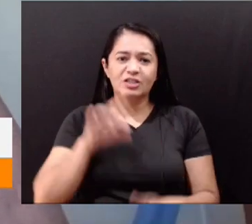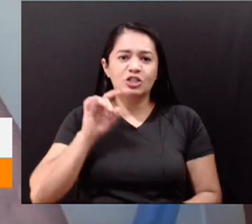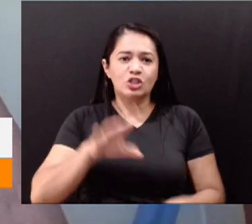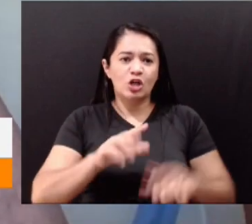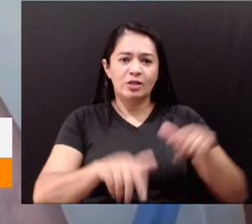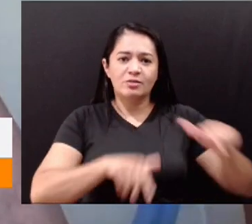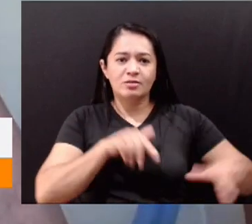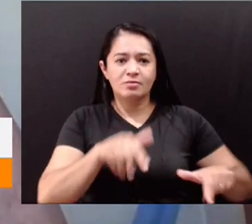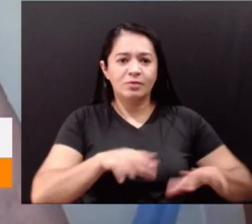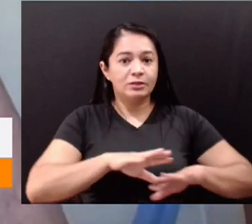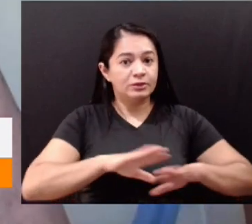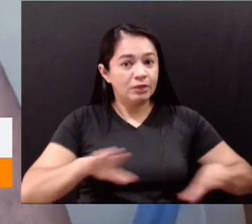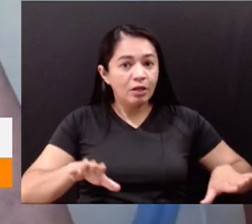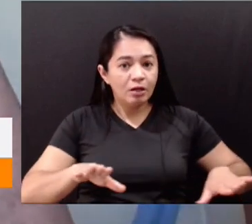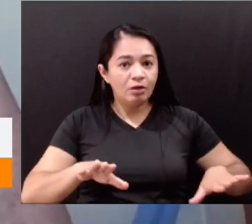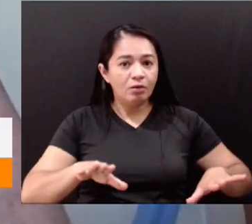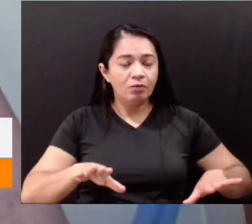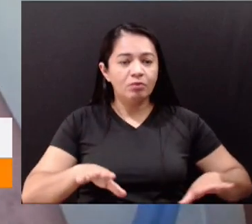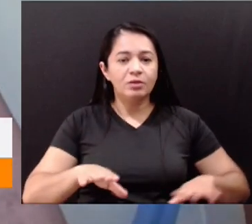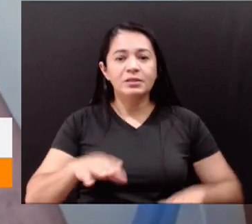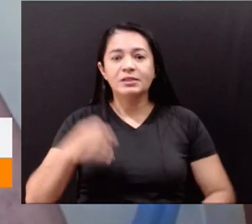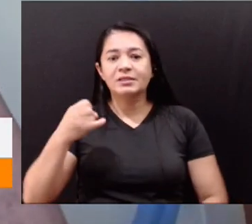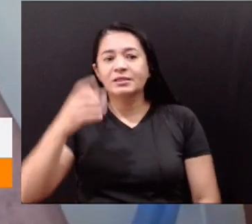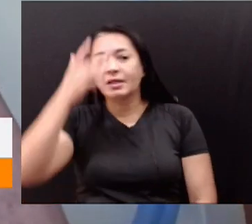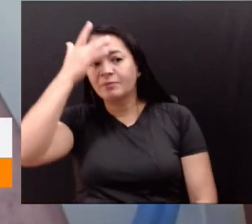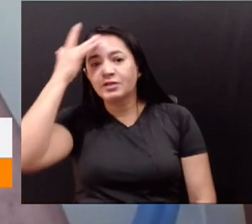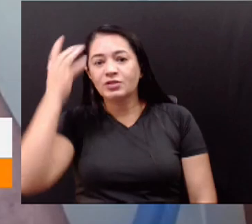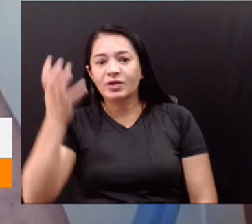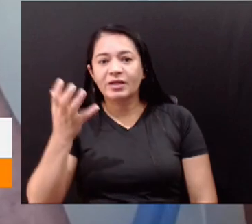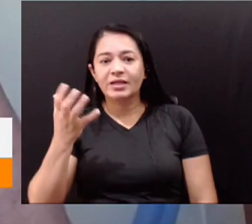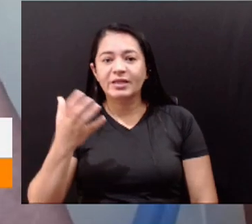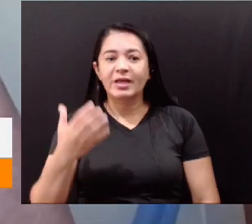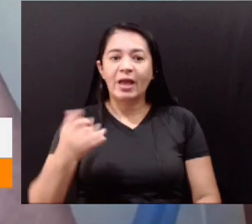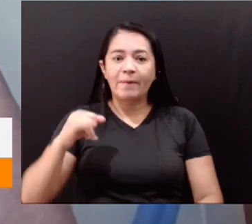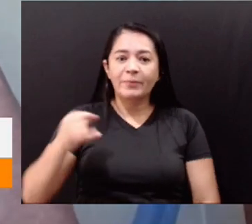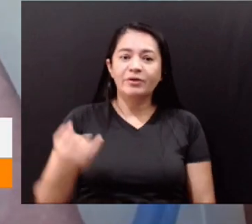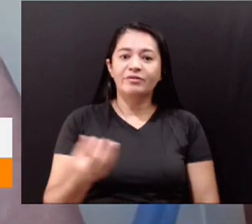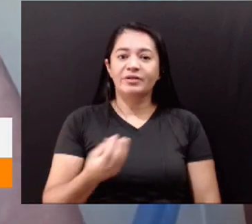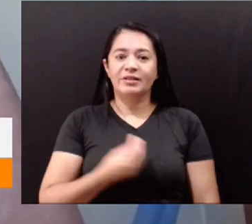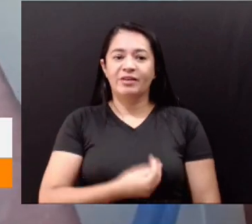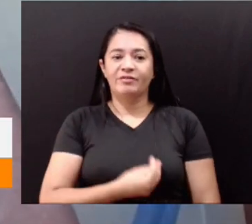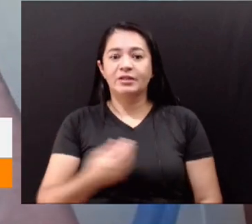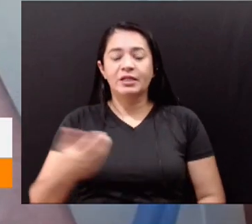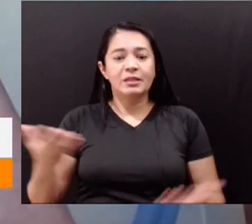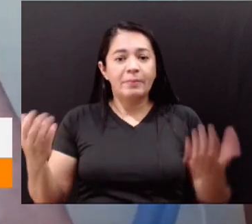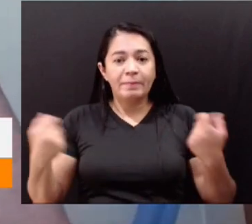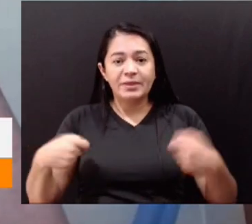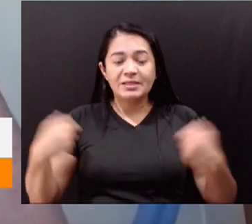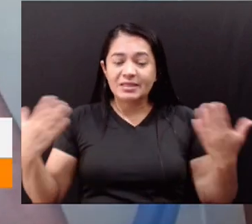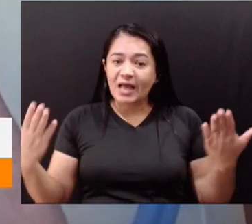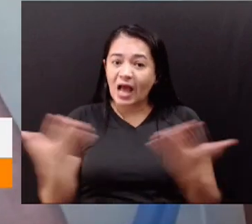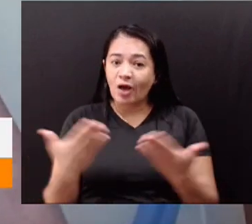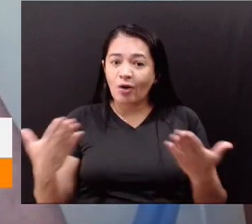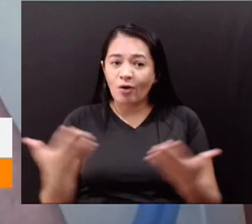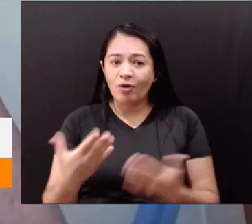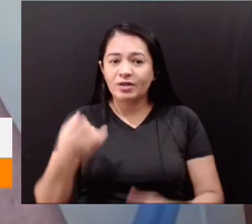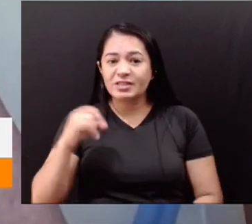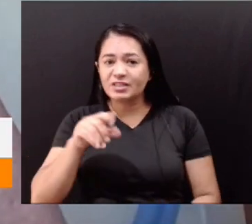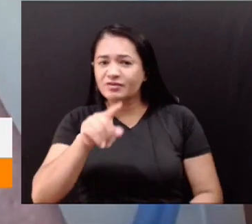a vida, tem que curtir no aqui e agora. Uhum. Se você está se preparando para